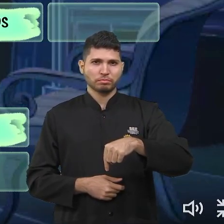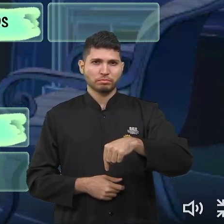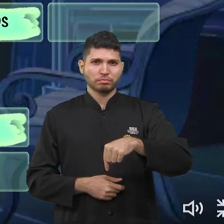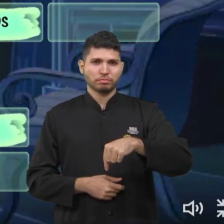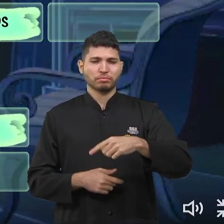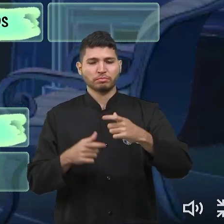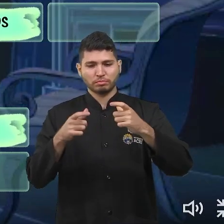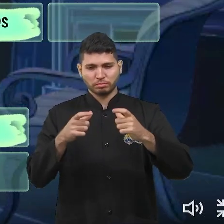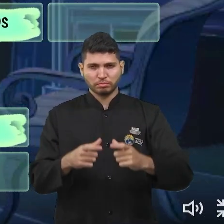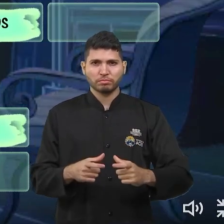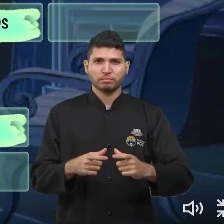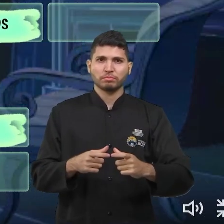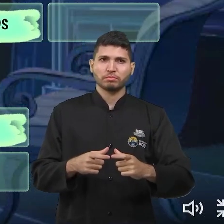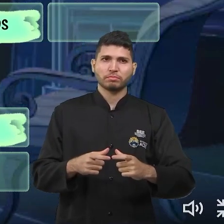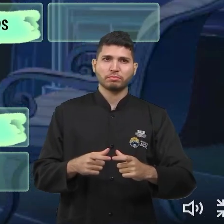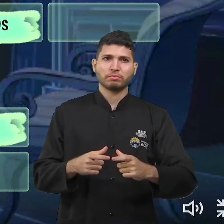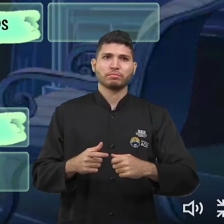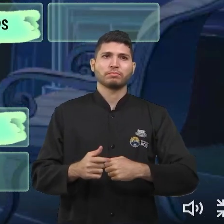caso aqui, lugar.